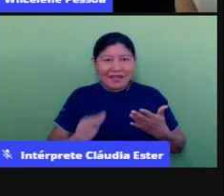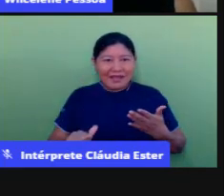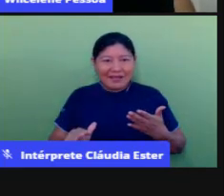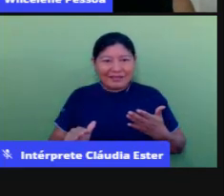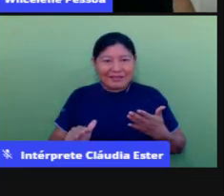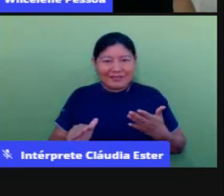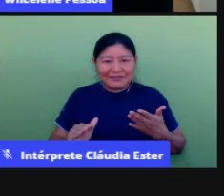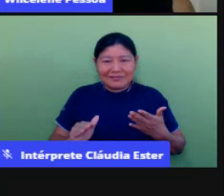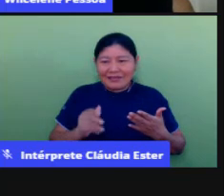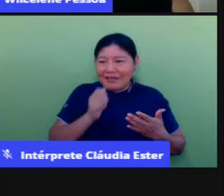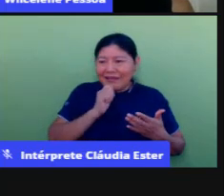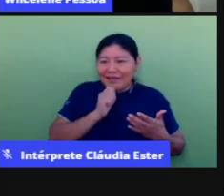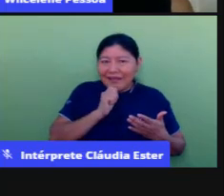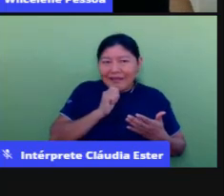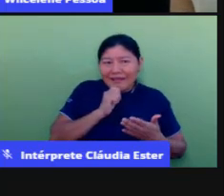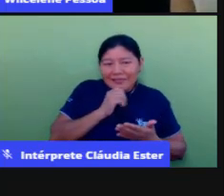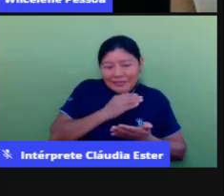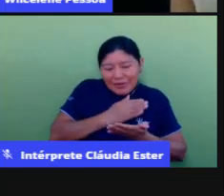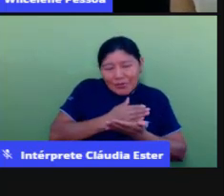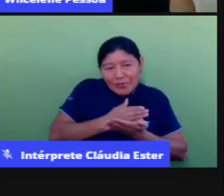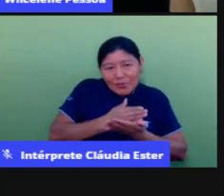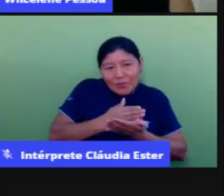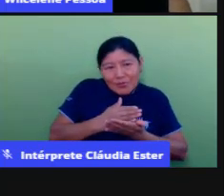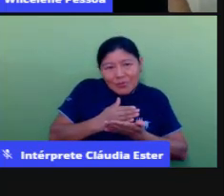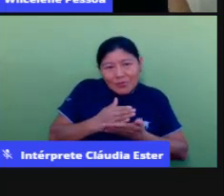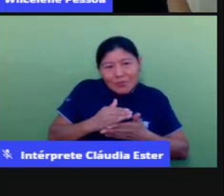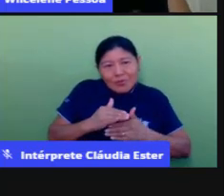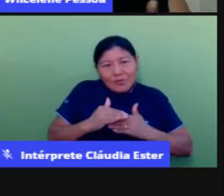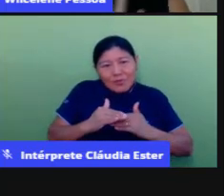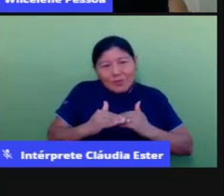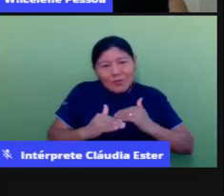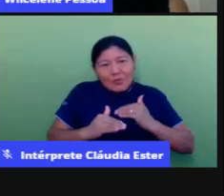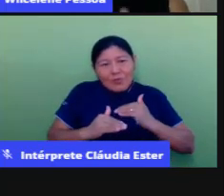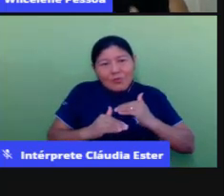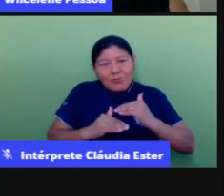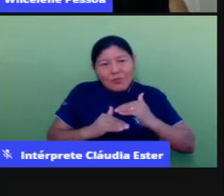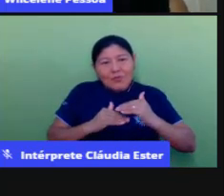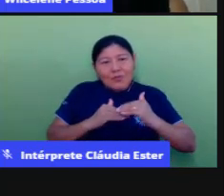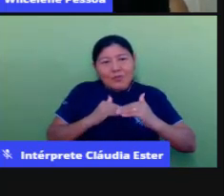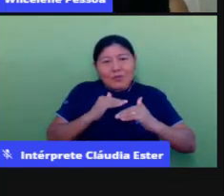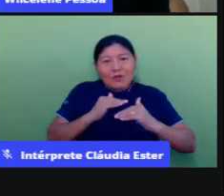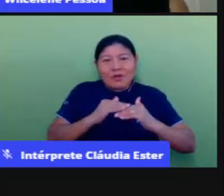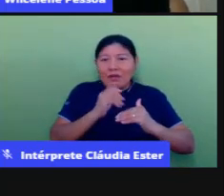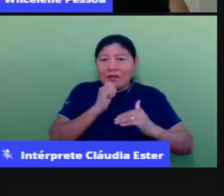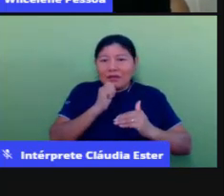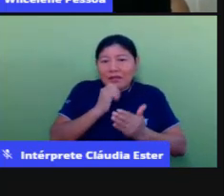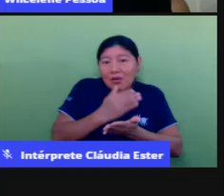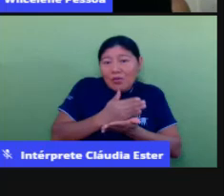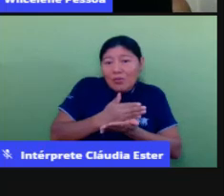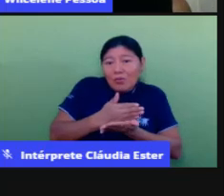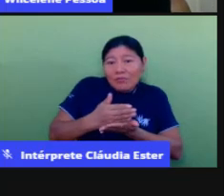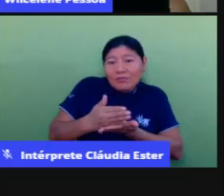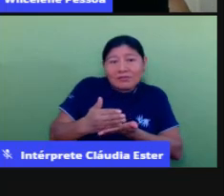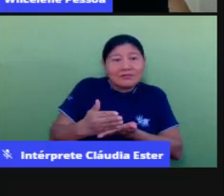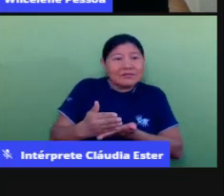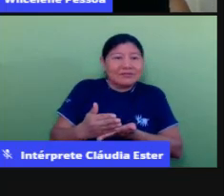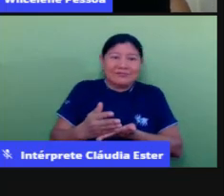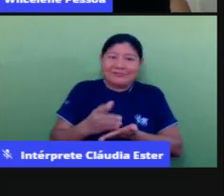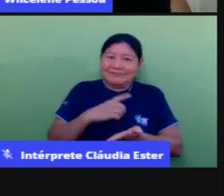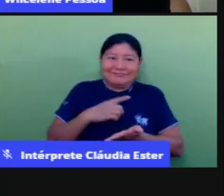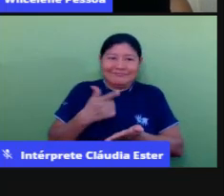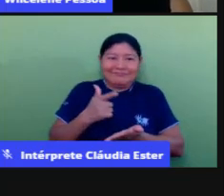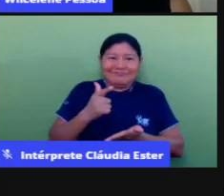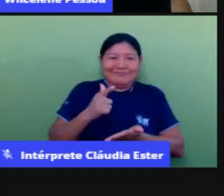num processo que a levará à alfabetização, né? Na verdade, as propostas que nós sempre